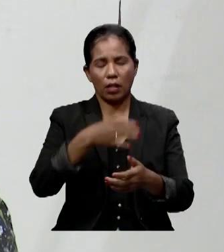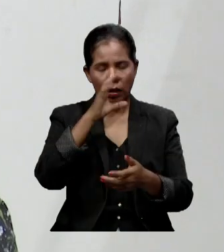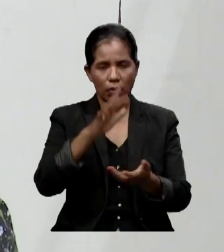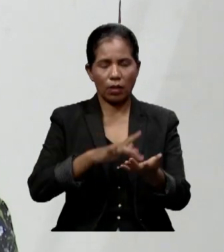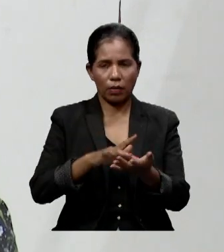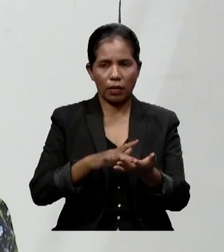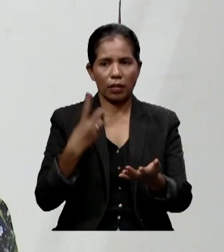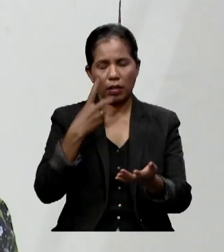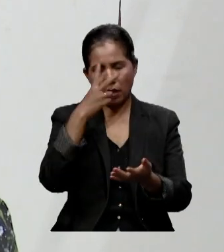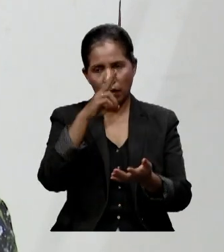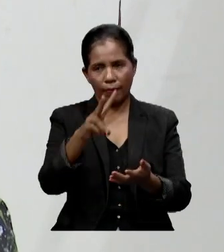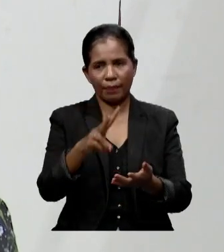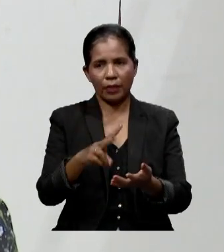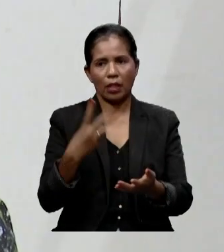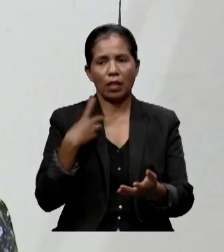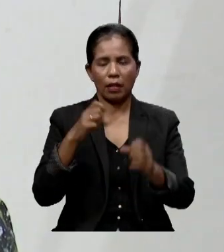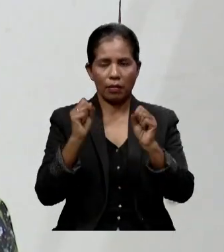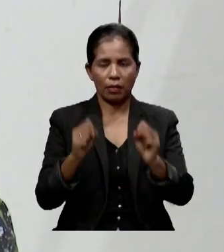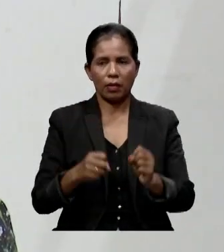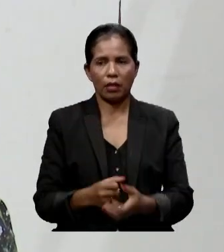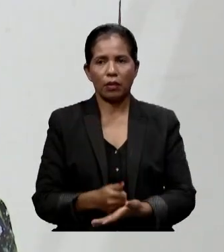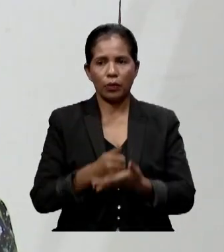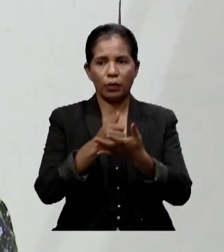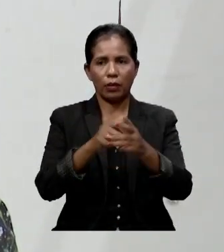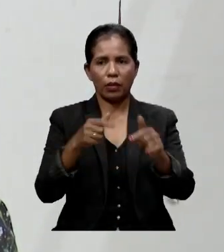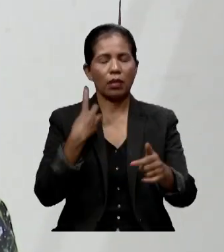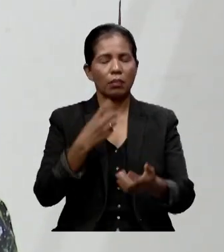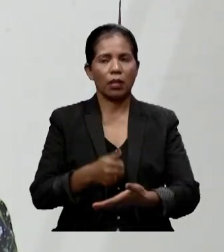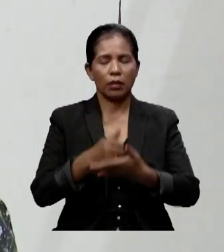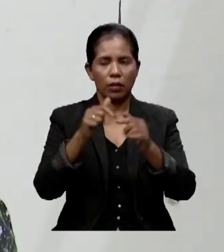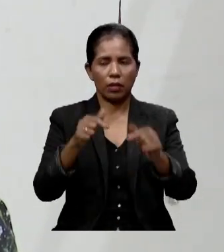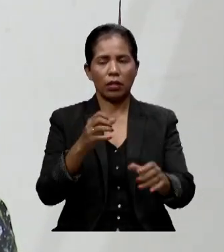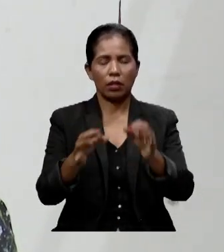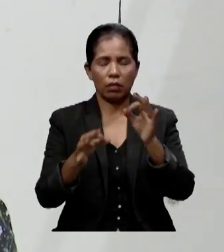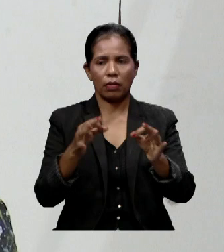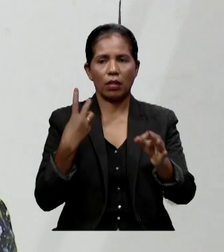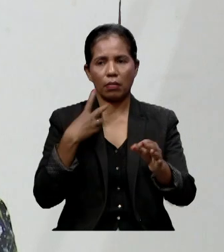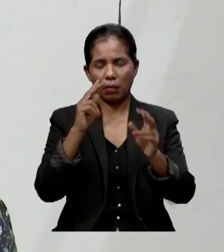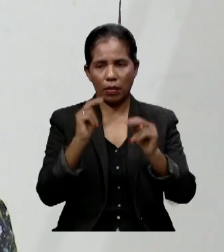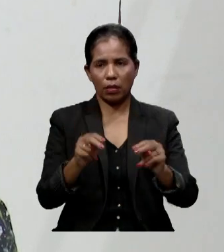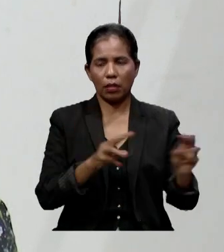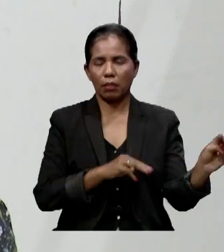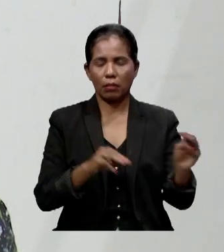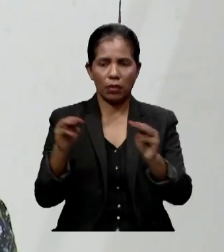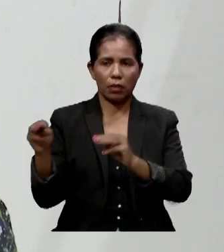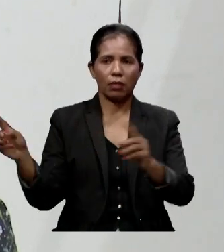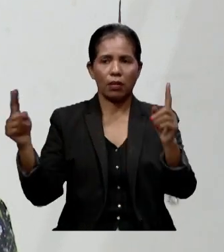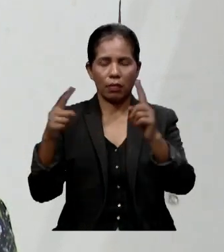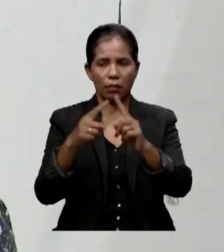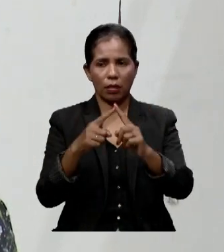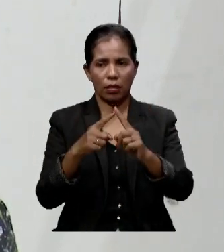mai hereditare condição ne be ami bele atende iha ne ami halo atende hene care condição ne be ami precisa halo referral transferência